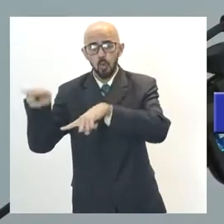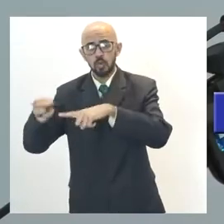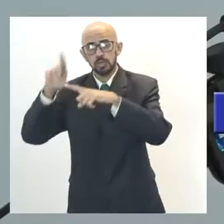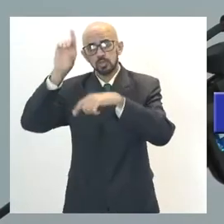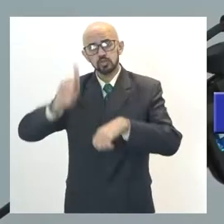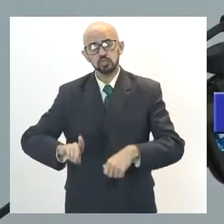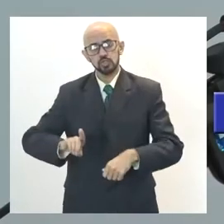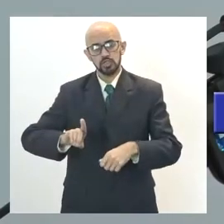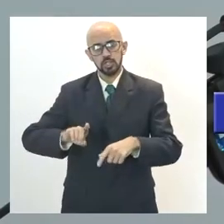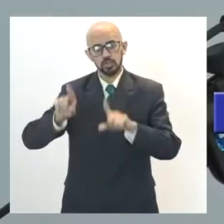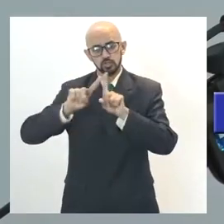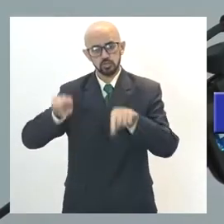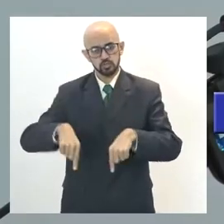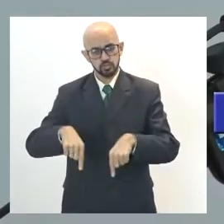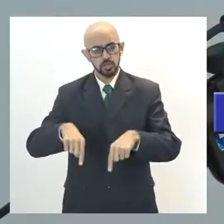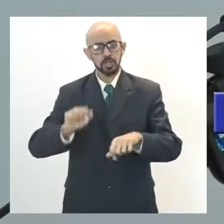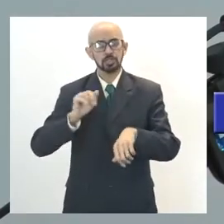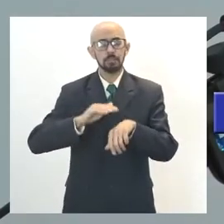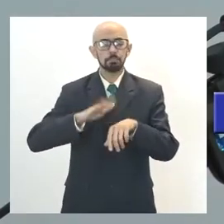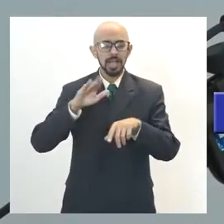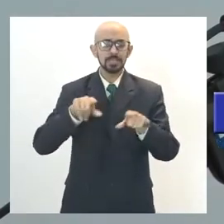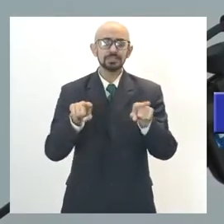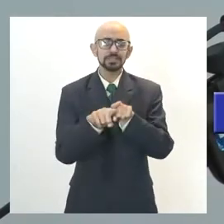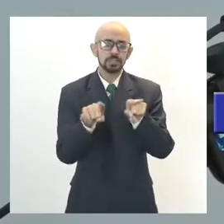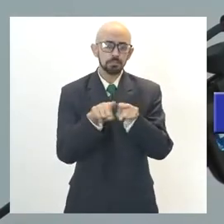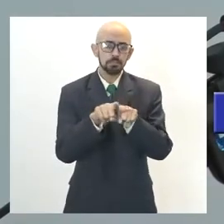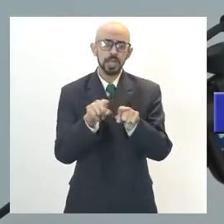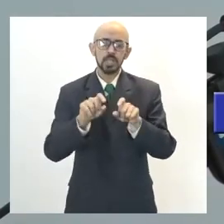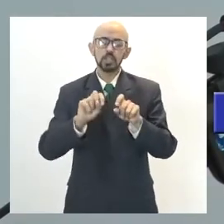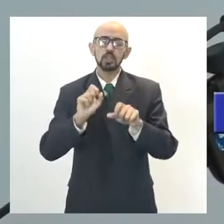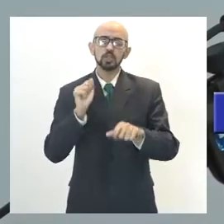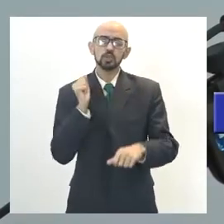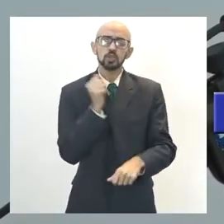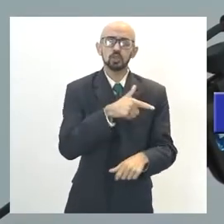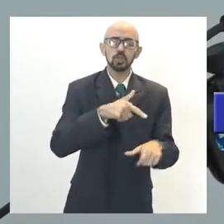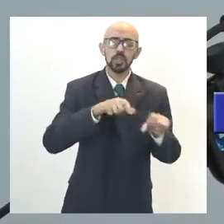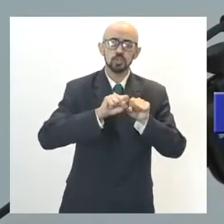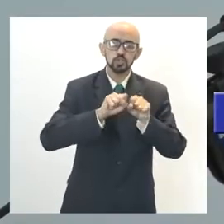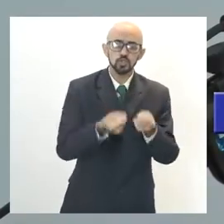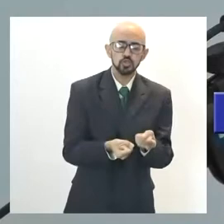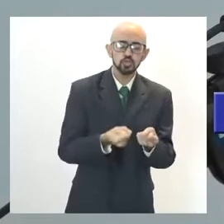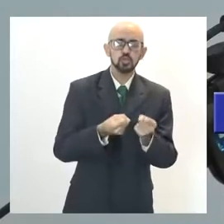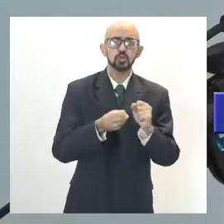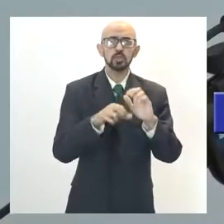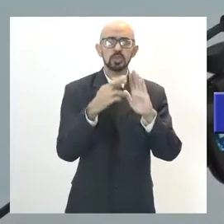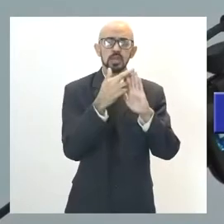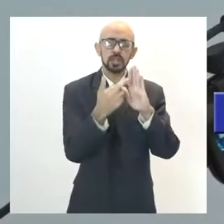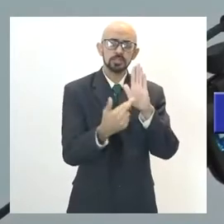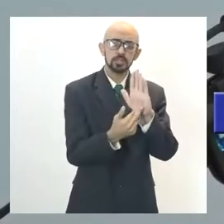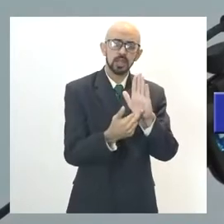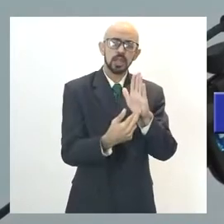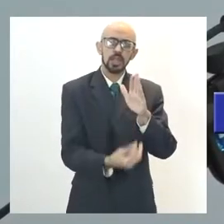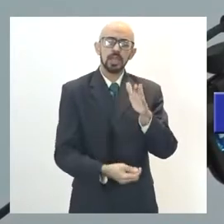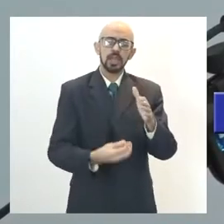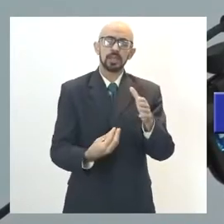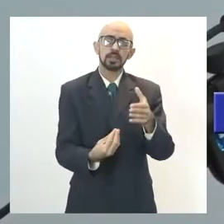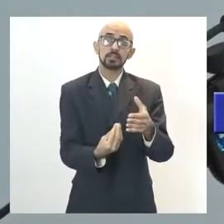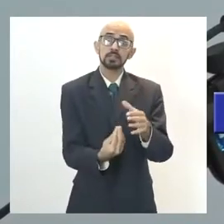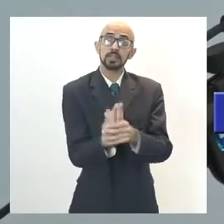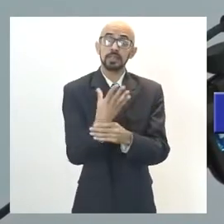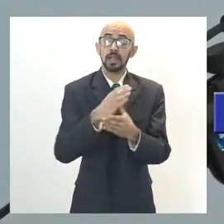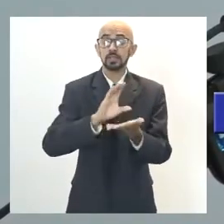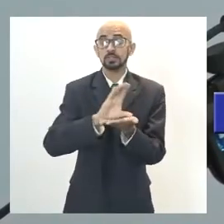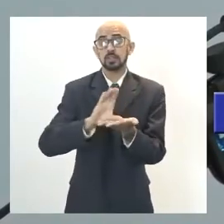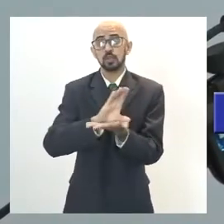servidores é muito mais do que destruir as diretrizes determinadas na construção de